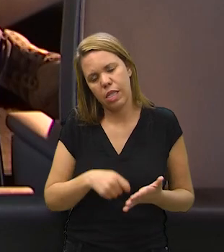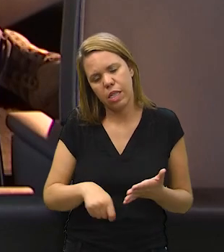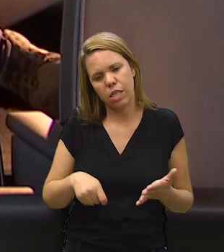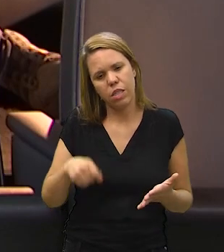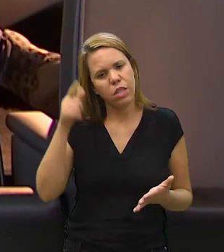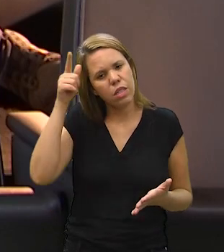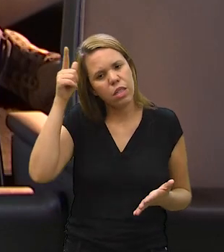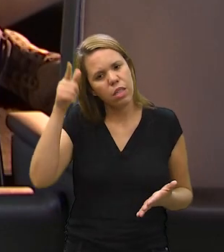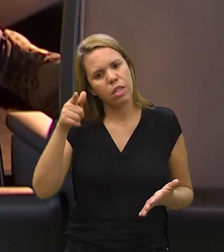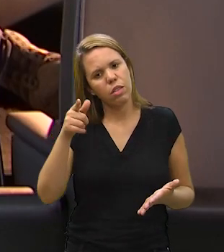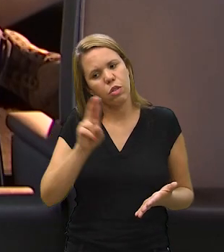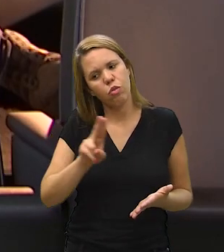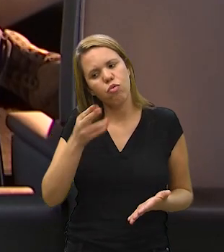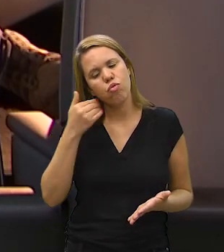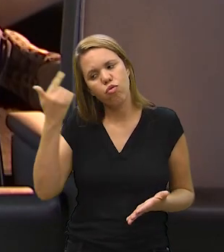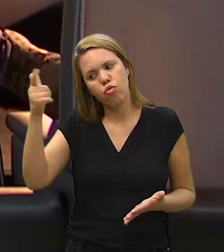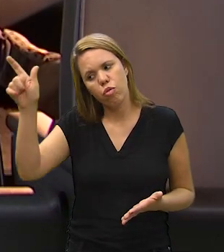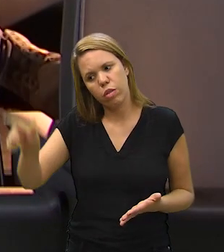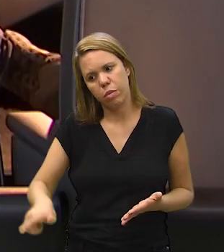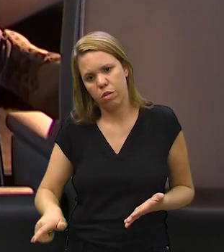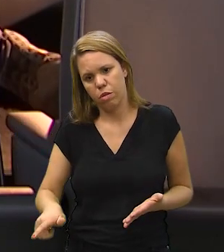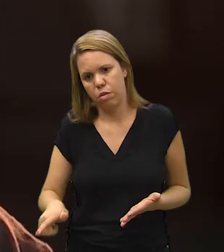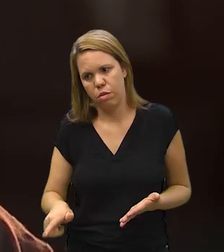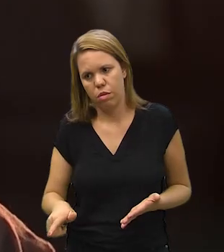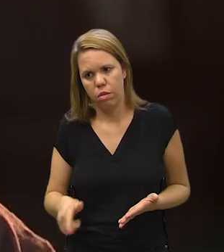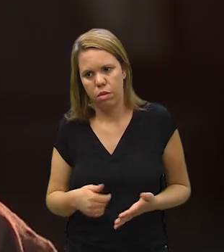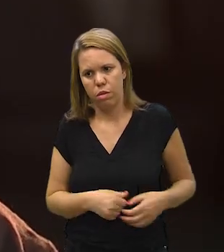de um conto, você já está usando a verdade de outra pessoa.